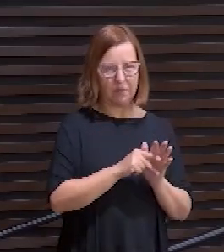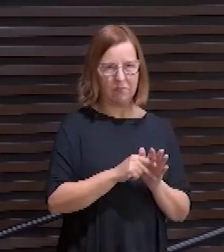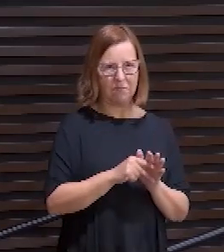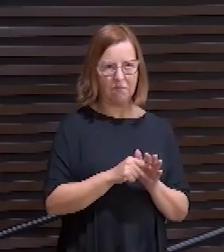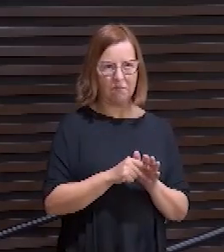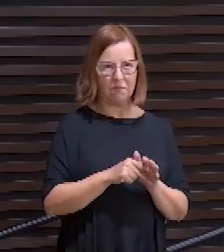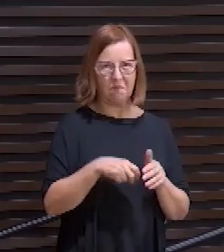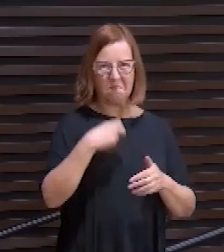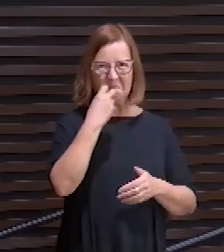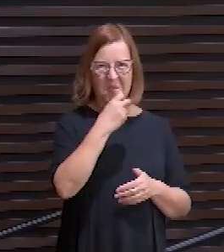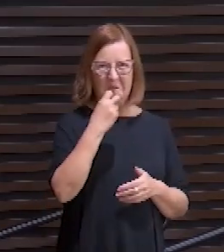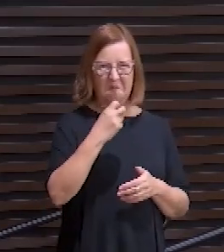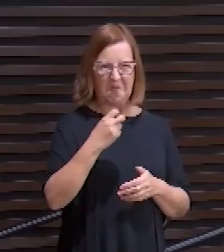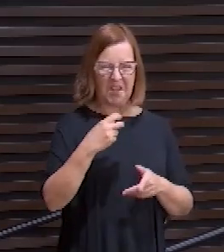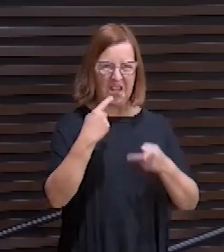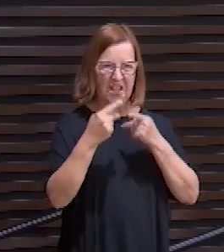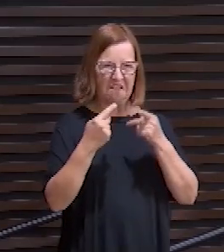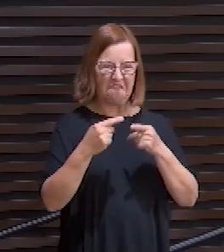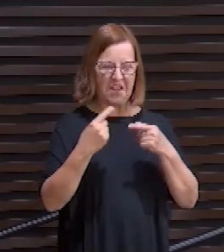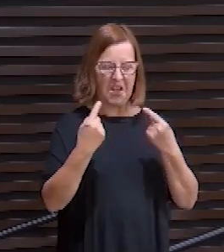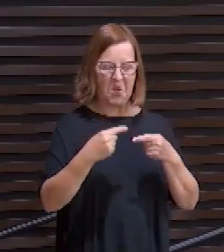Insolente.